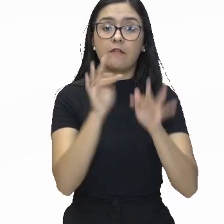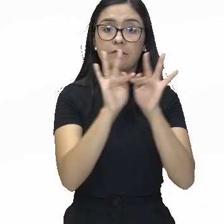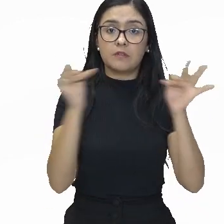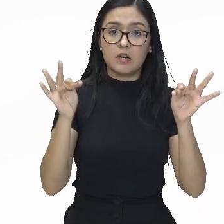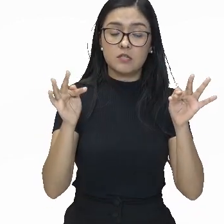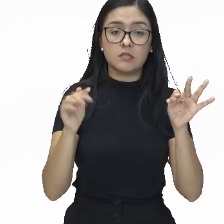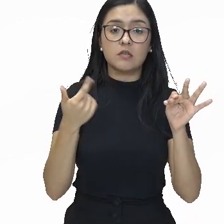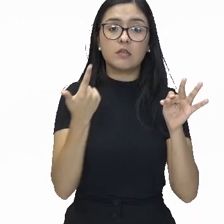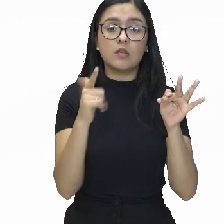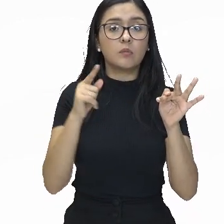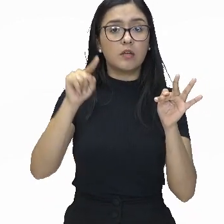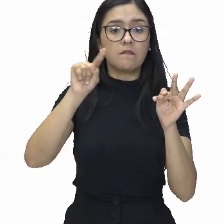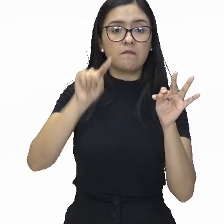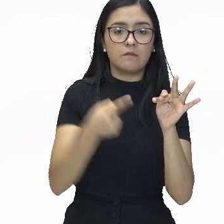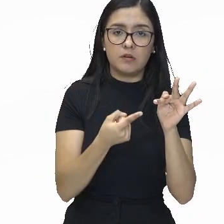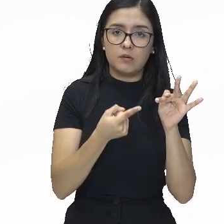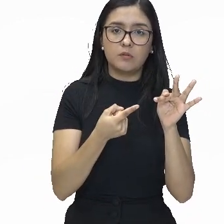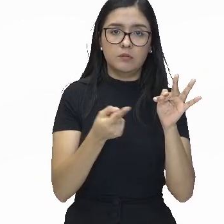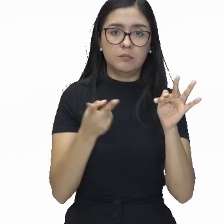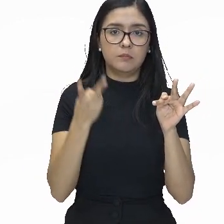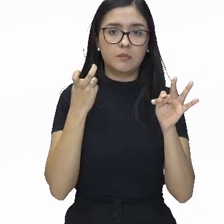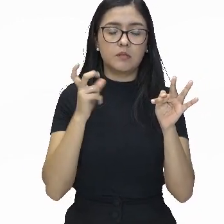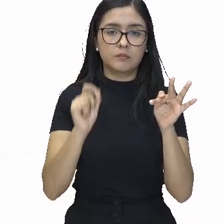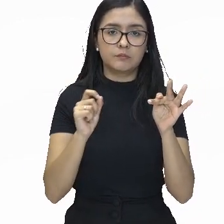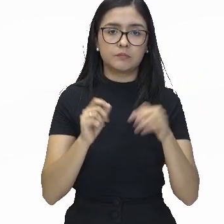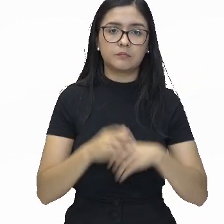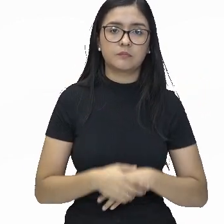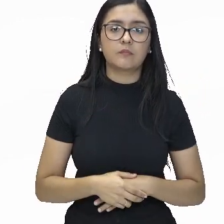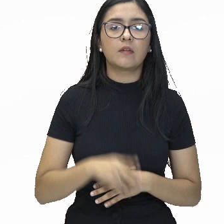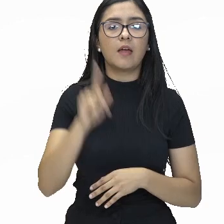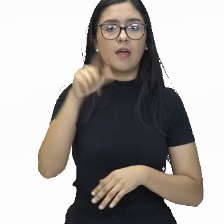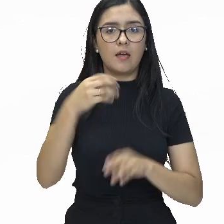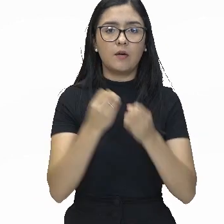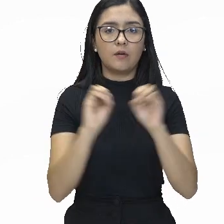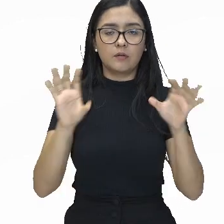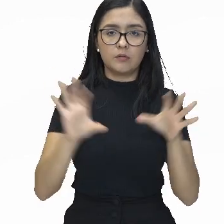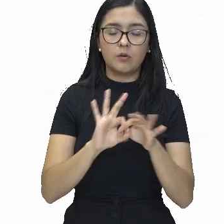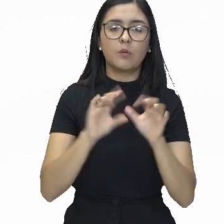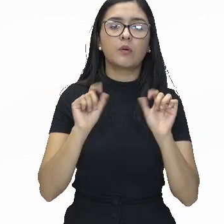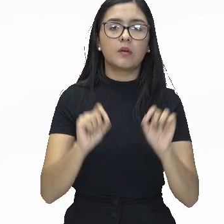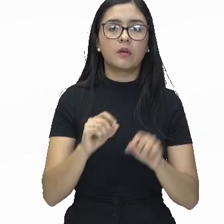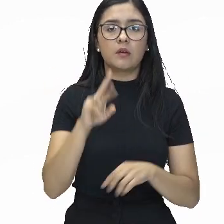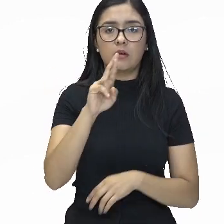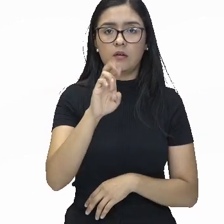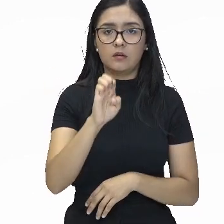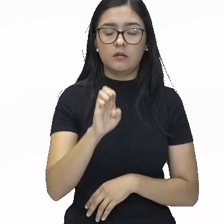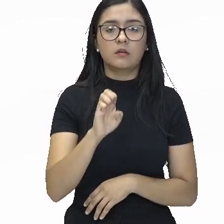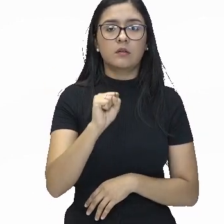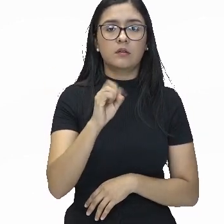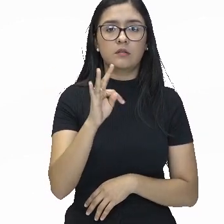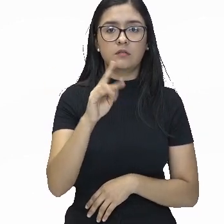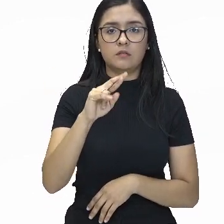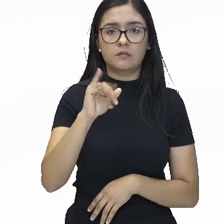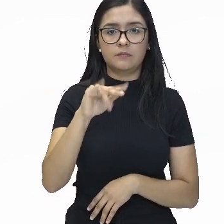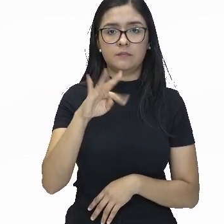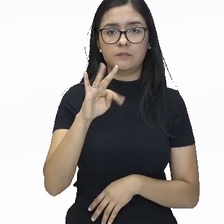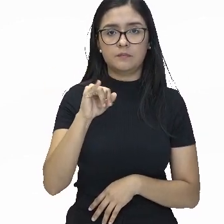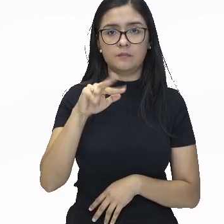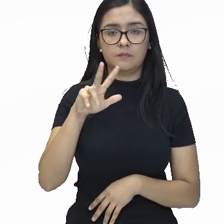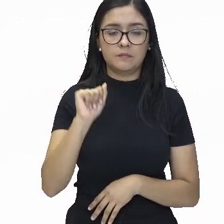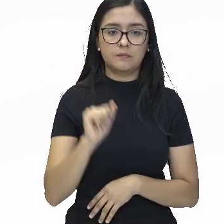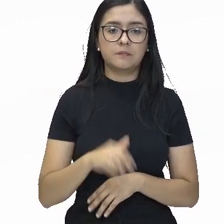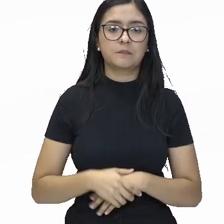e nem por travessão. Restritiva. Meu filho, que mora em São